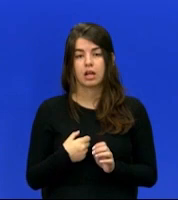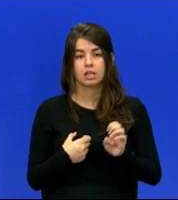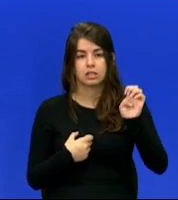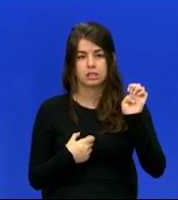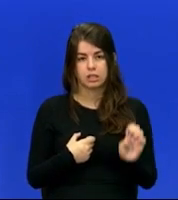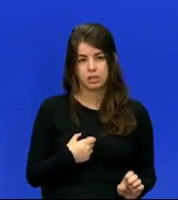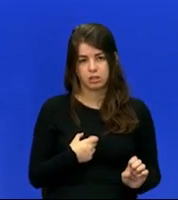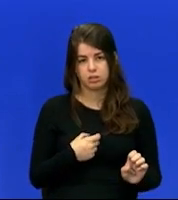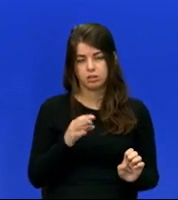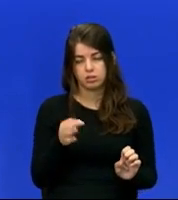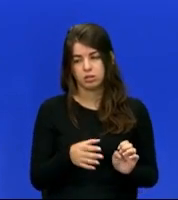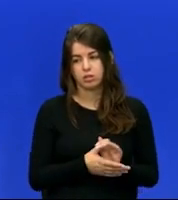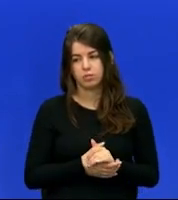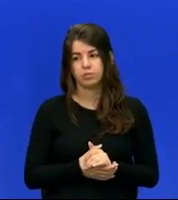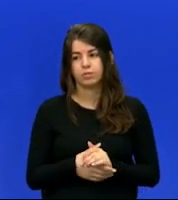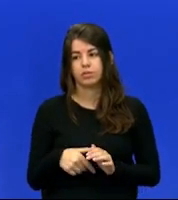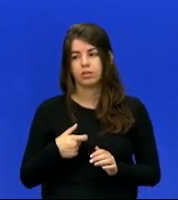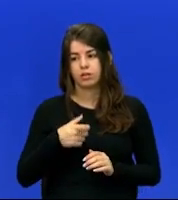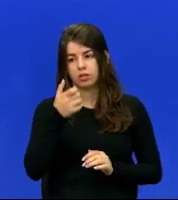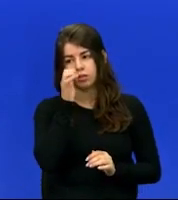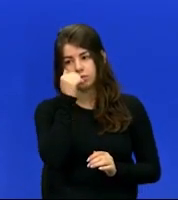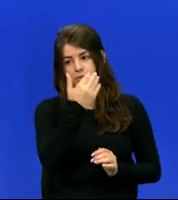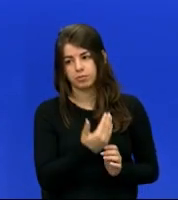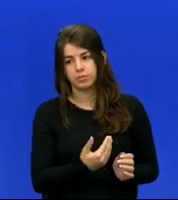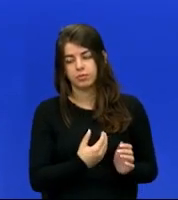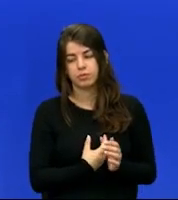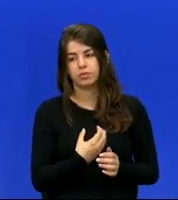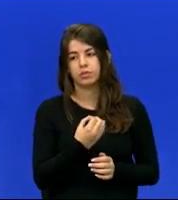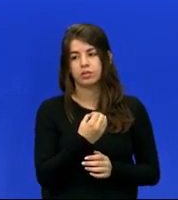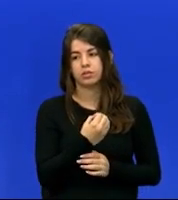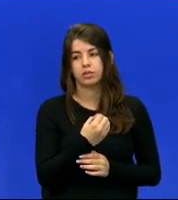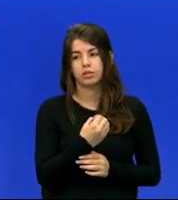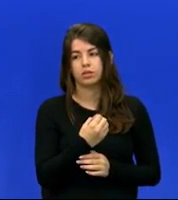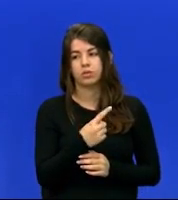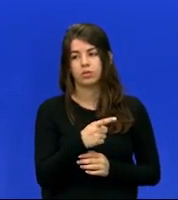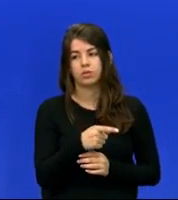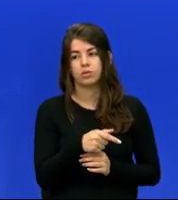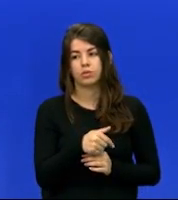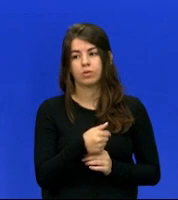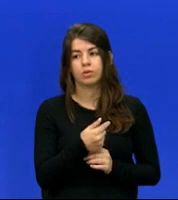esquerda, né, aonde eu tenho o valor de